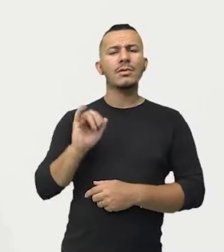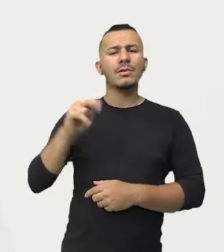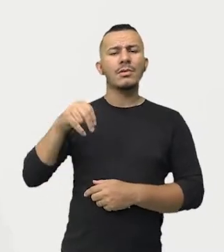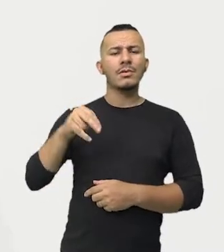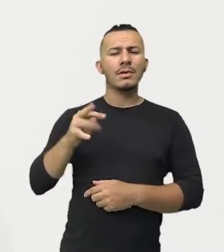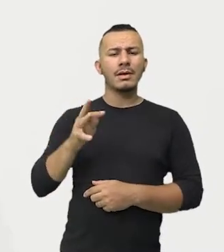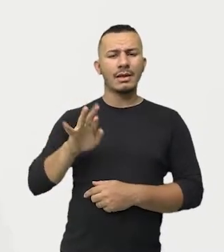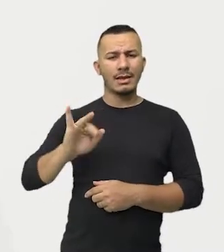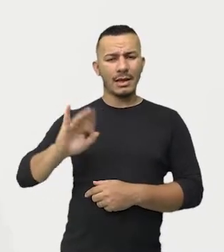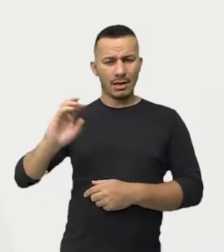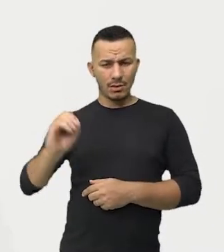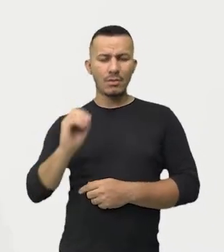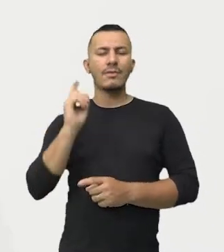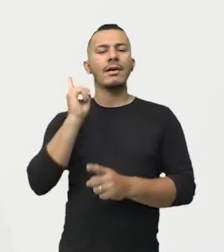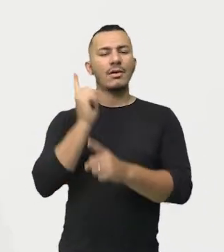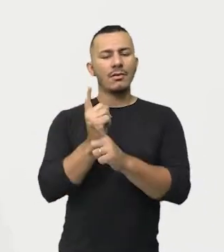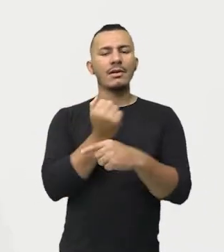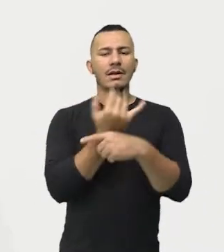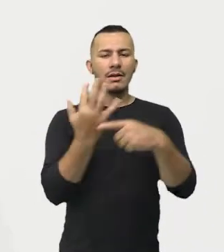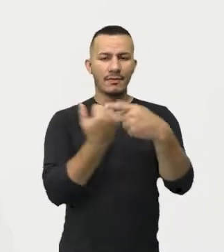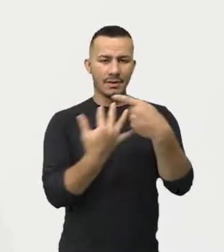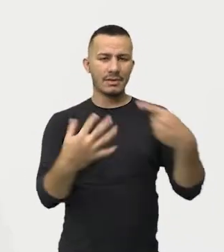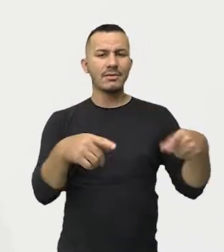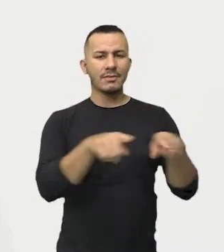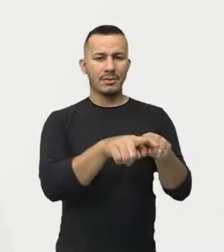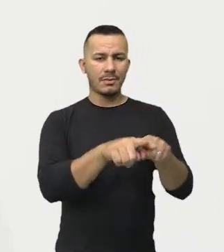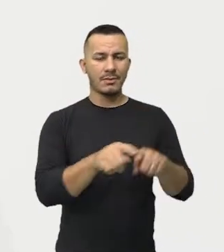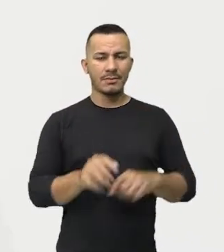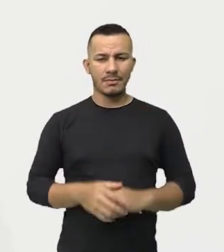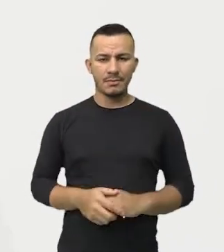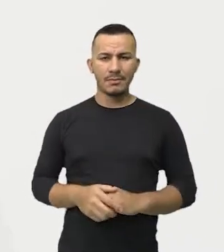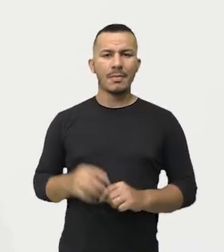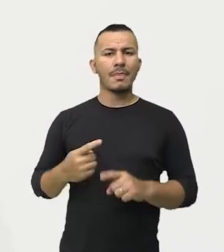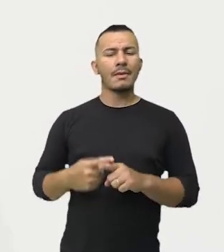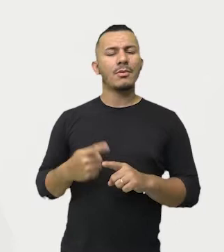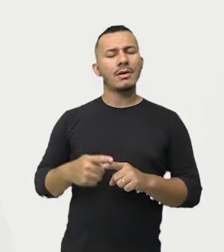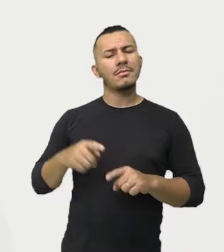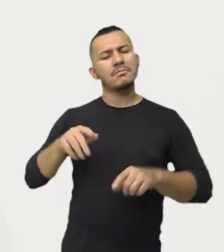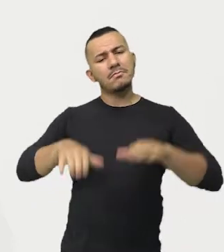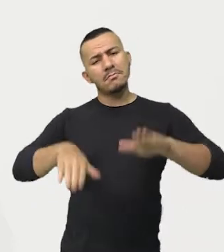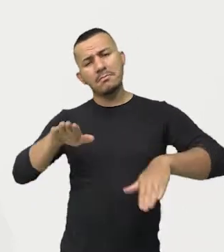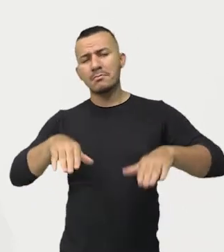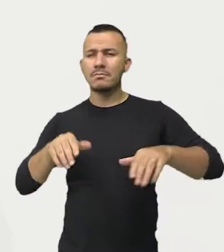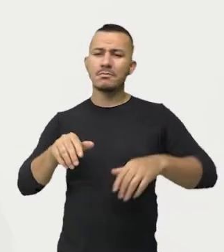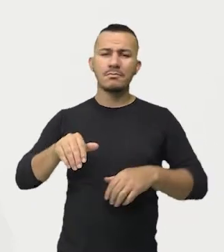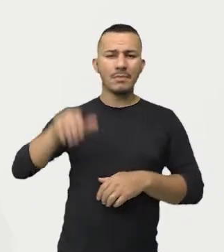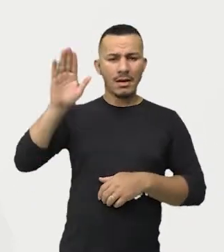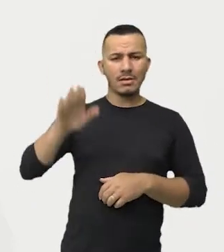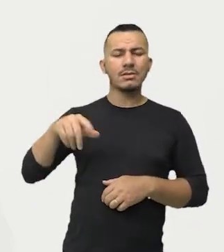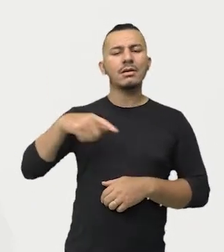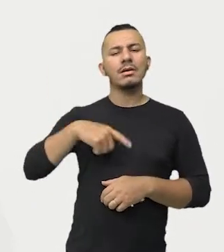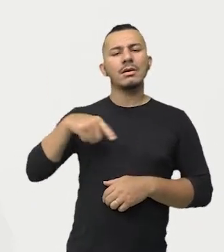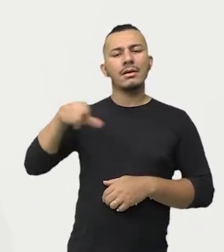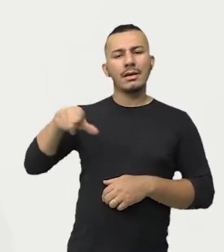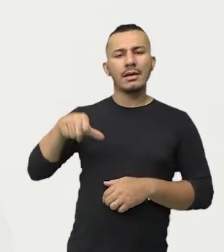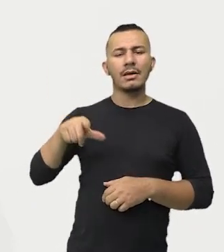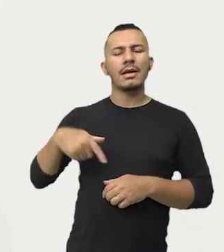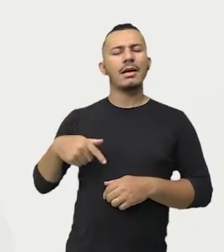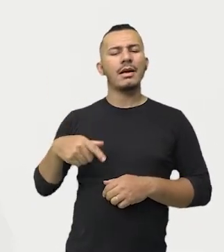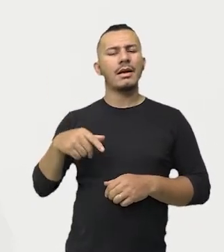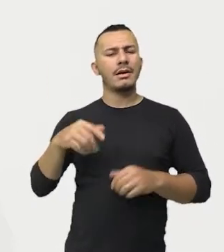conseguir localizar as frações, porque essas frações, na maioria das vezes, elas vão estar